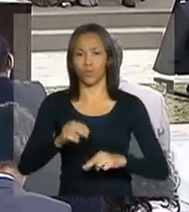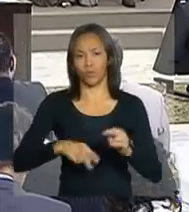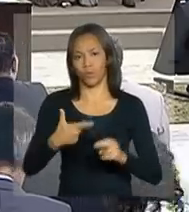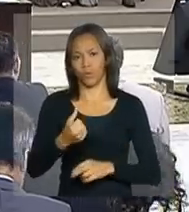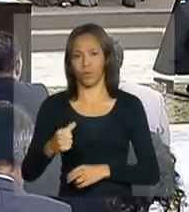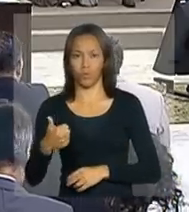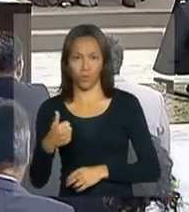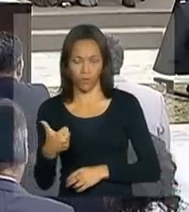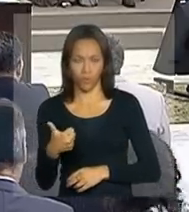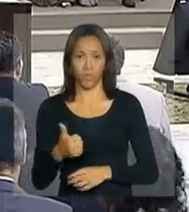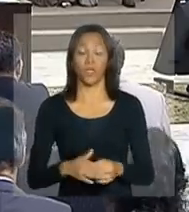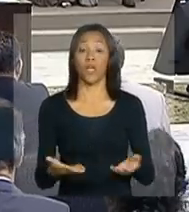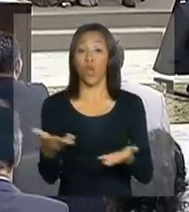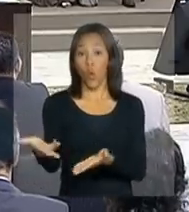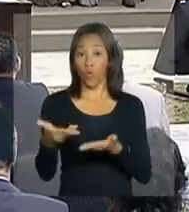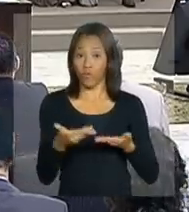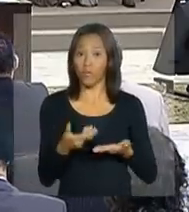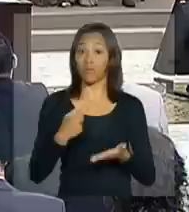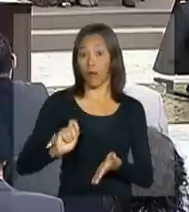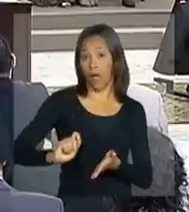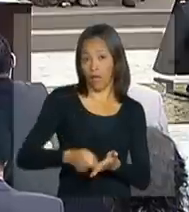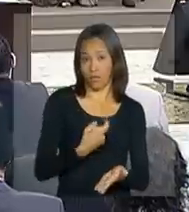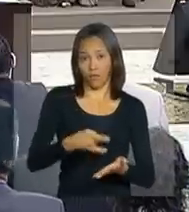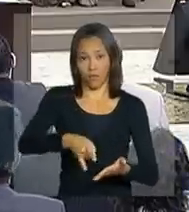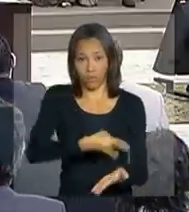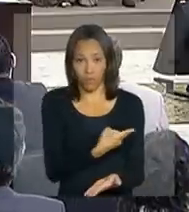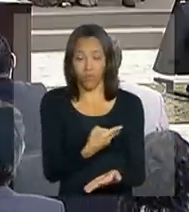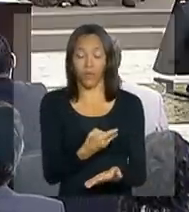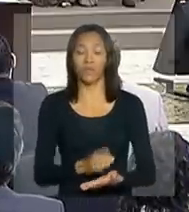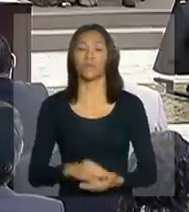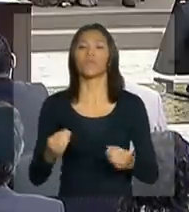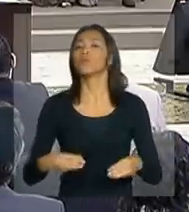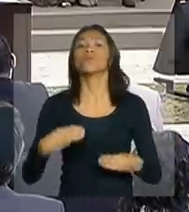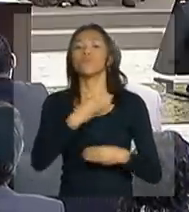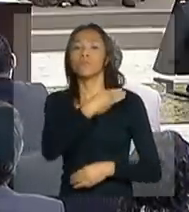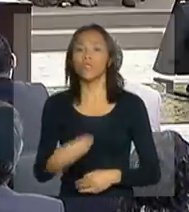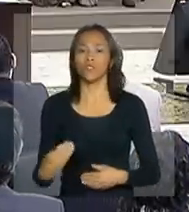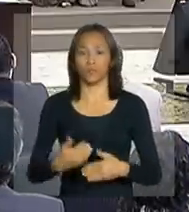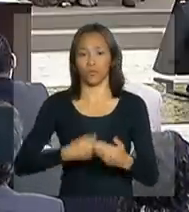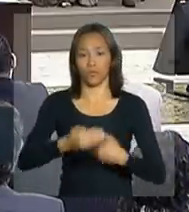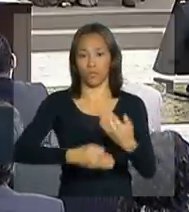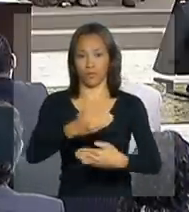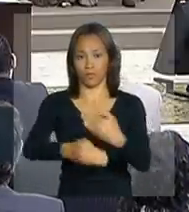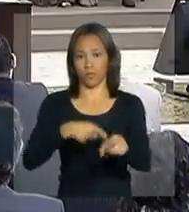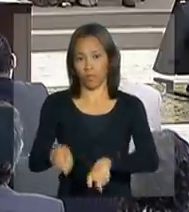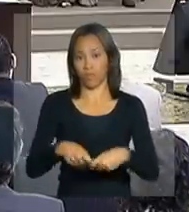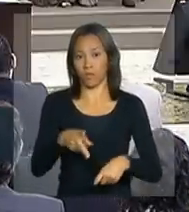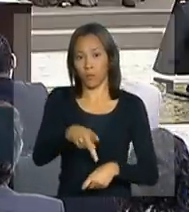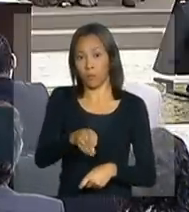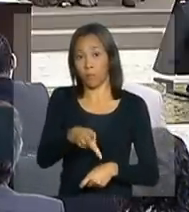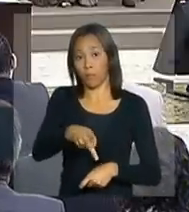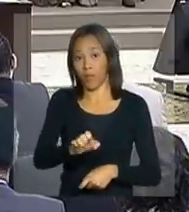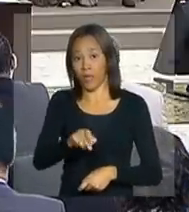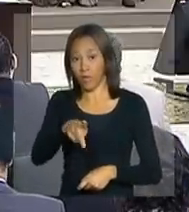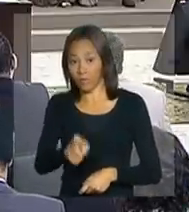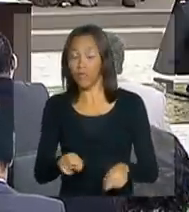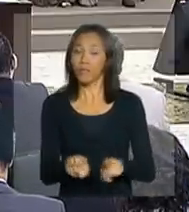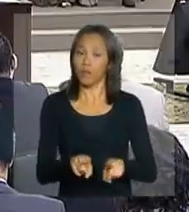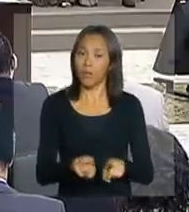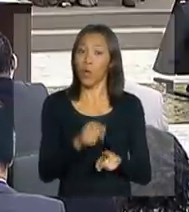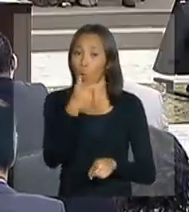2011 convidamos para assinar o referido acordo os ministros do Desenvolvimento Agrário Pepe Vargas do